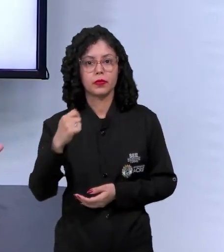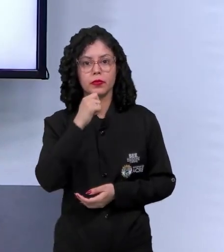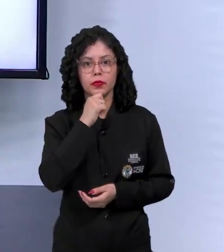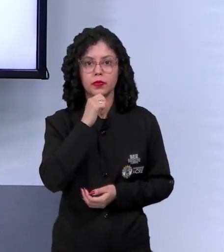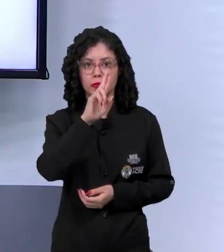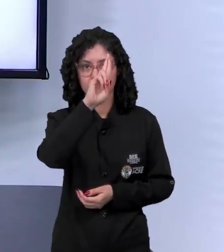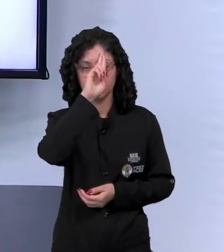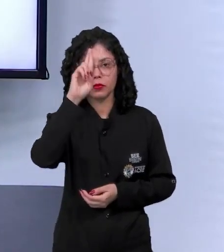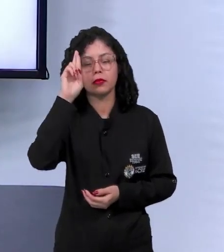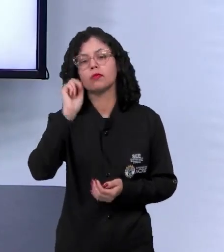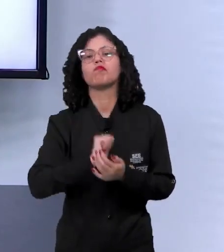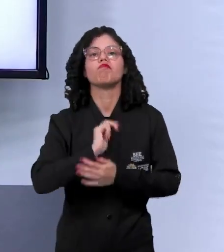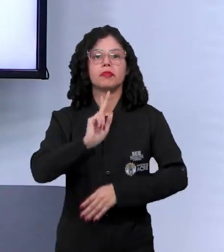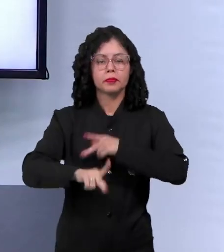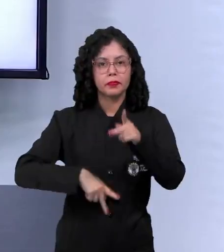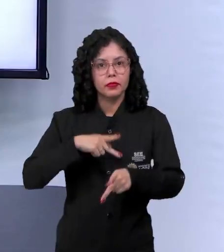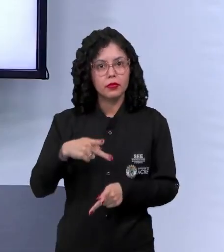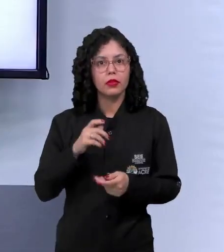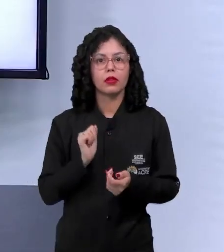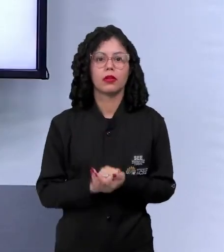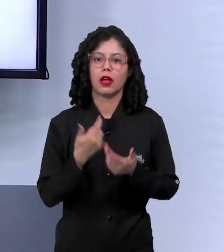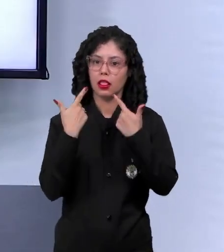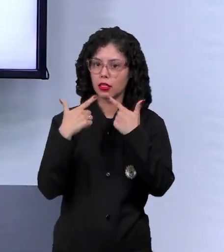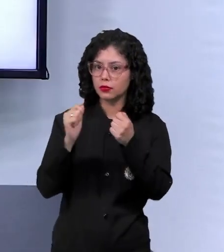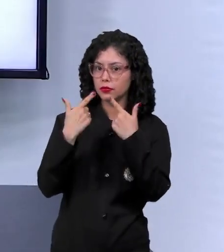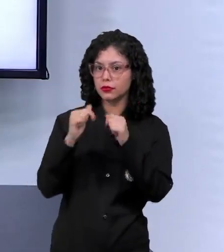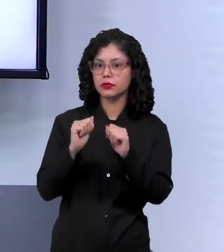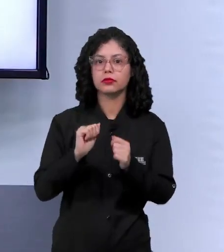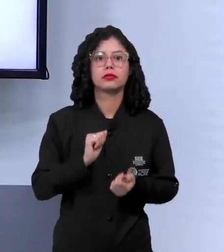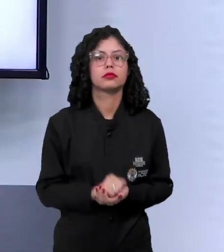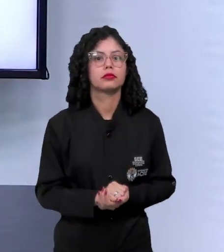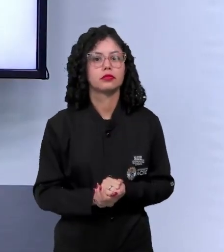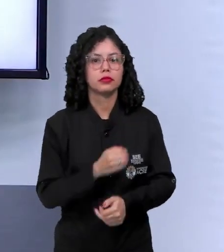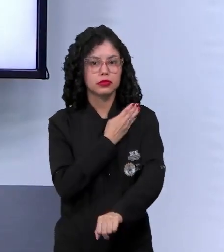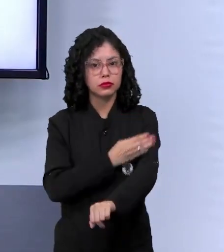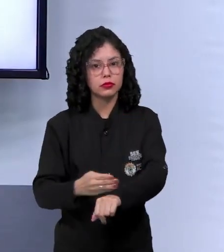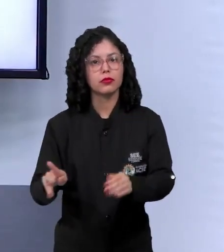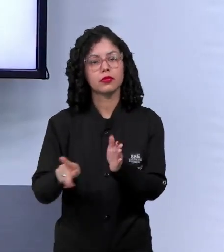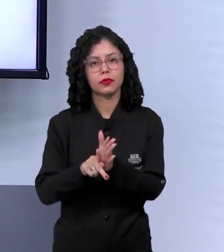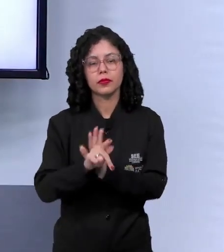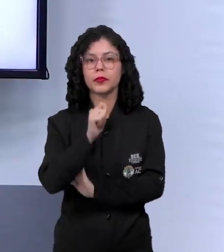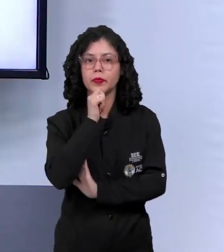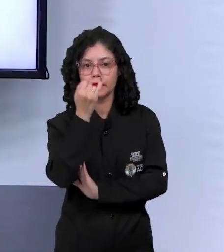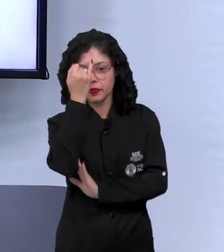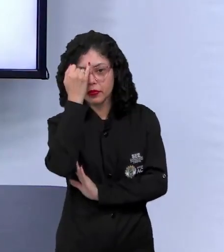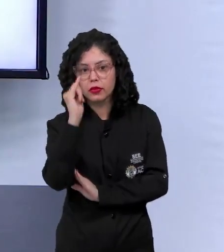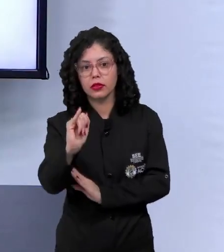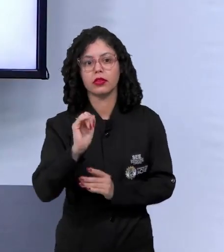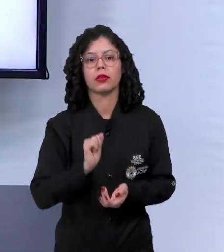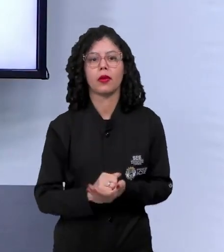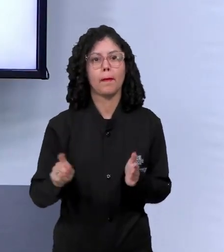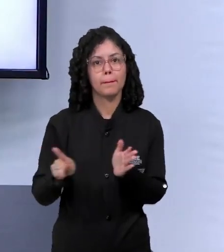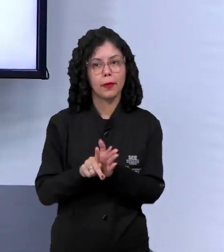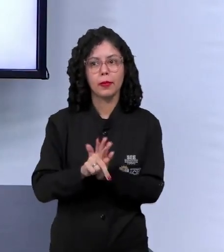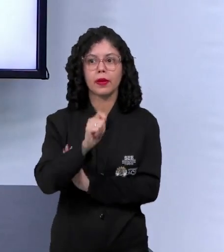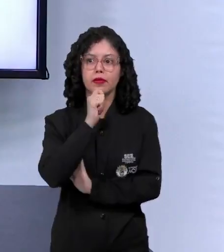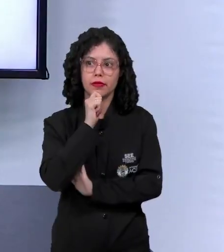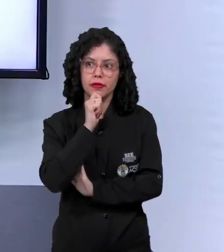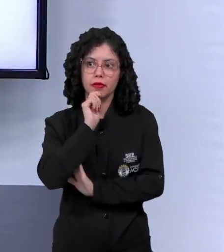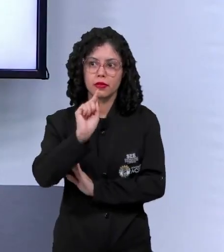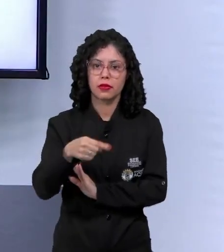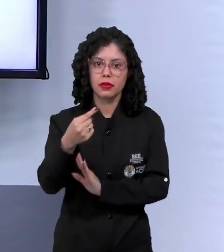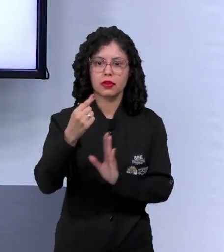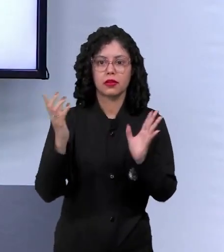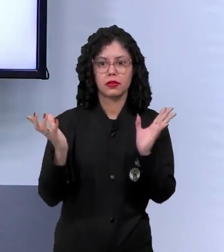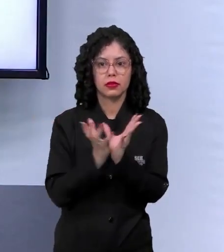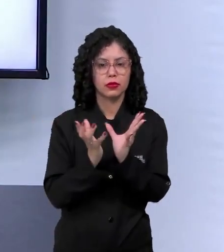a história do seu povo, a língua, os costumes, você tem essa ideia de pertencer ali àquele